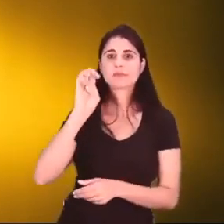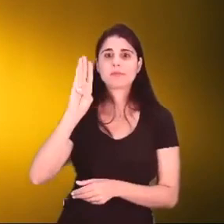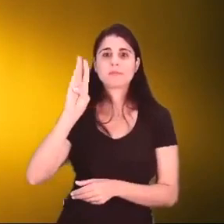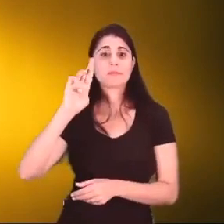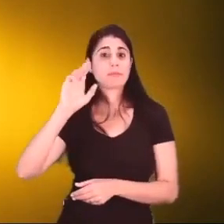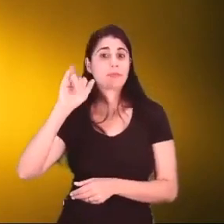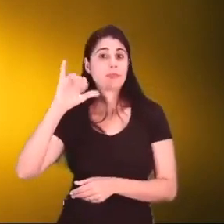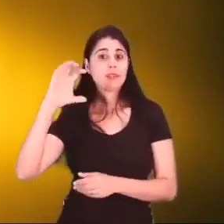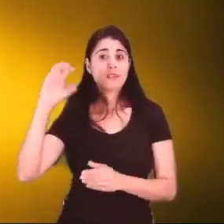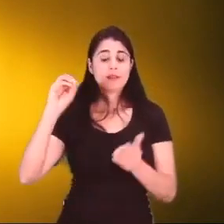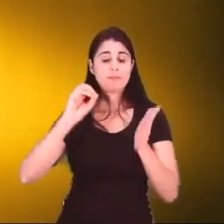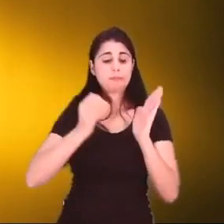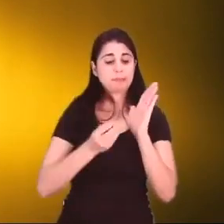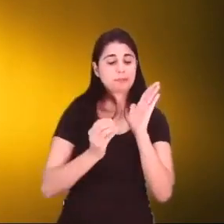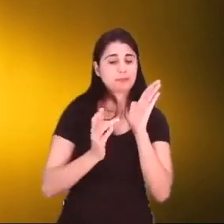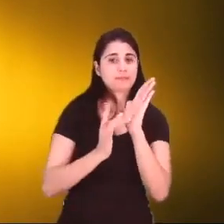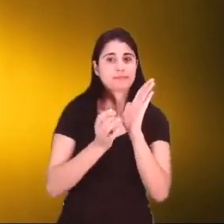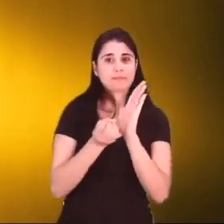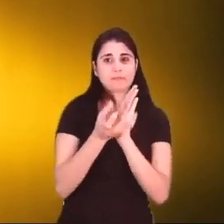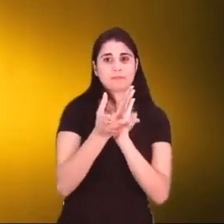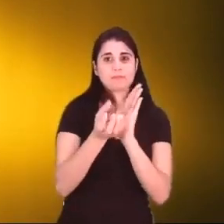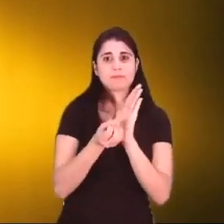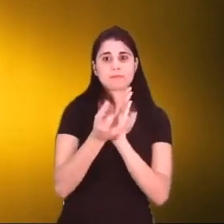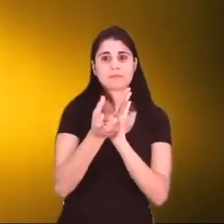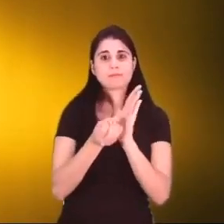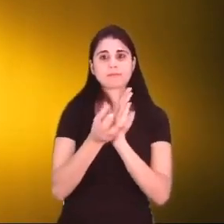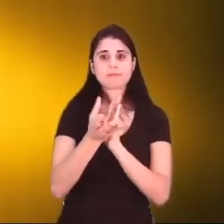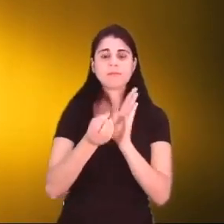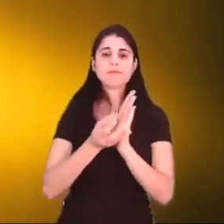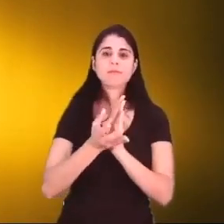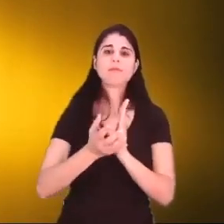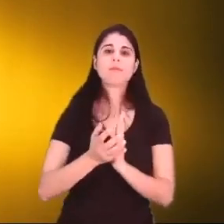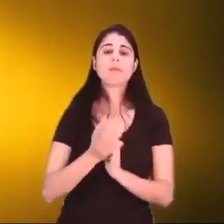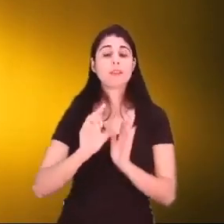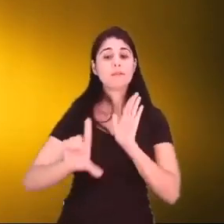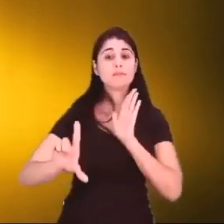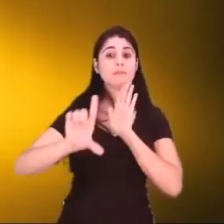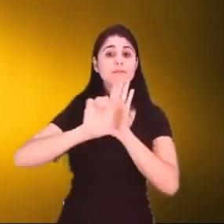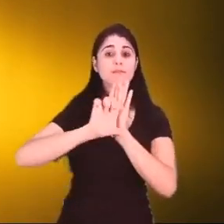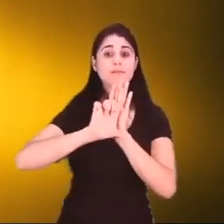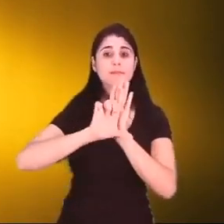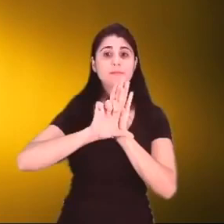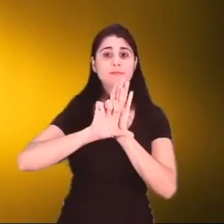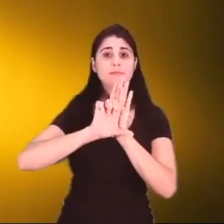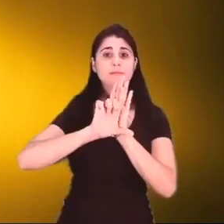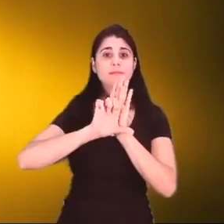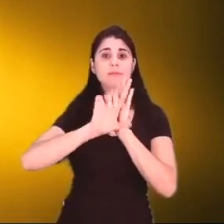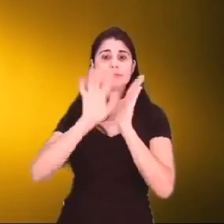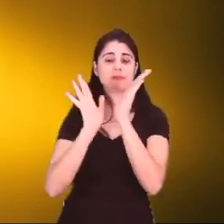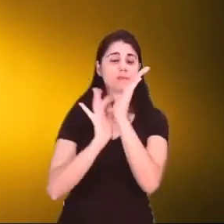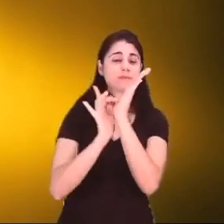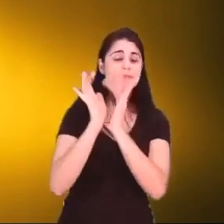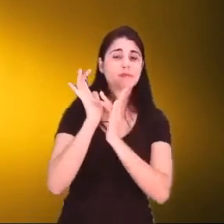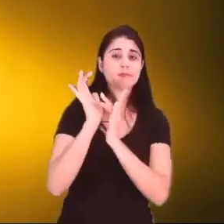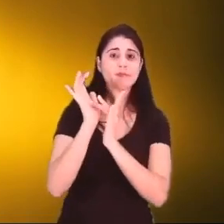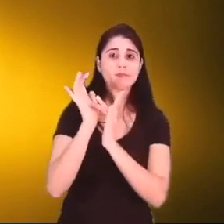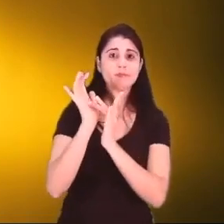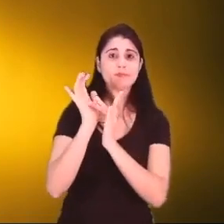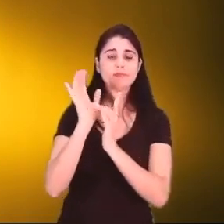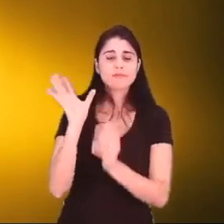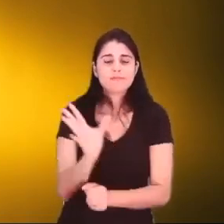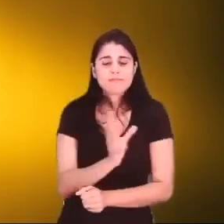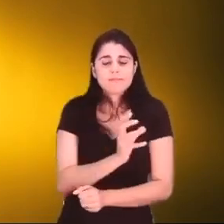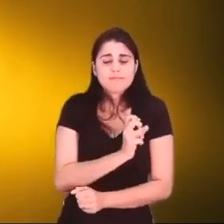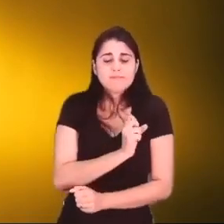hebraico-cristã, em que Moisés é a lei, Jesus é o